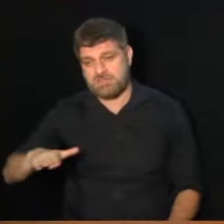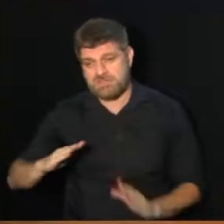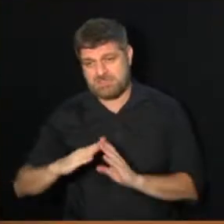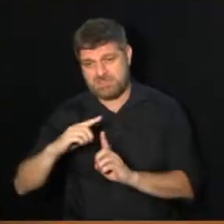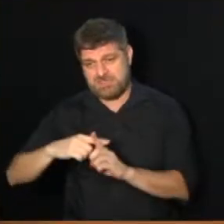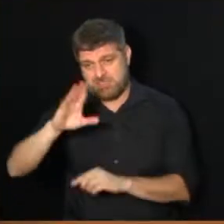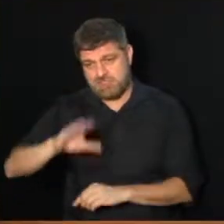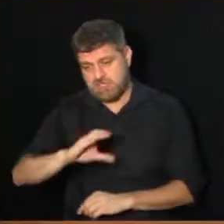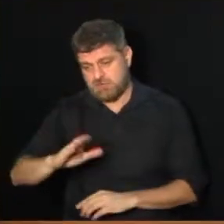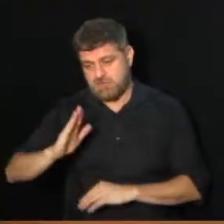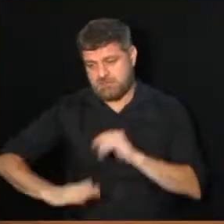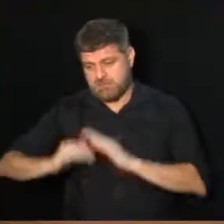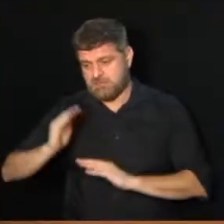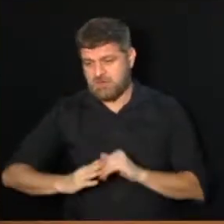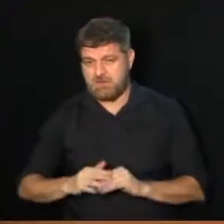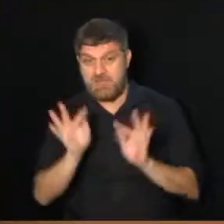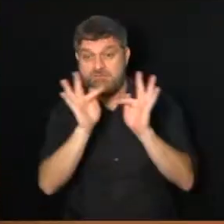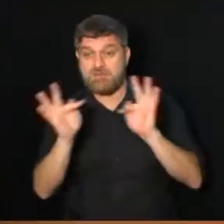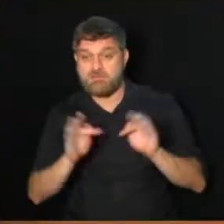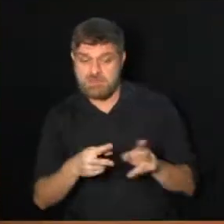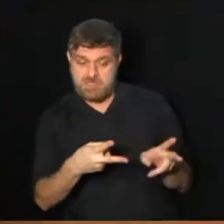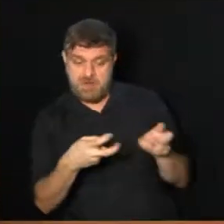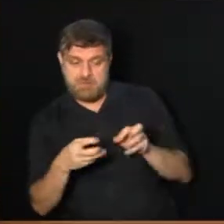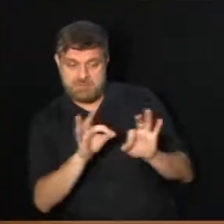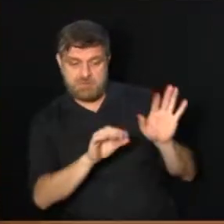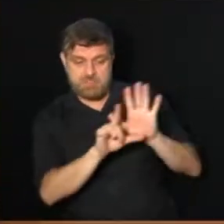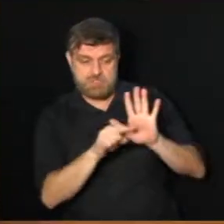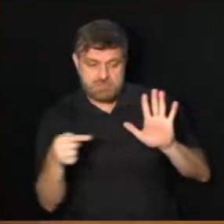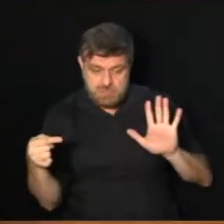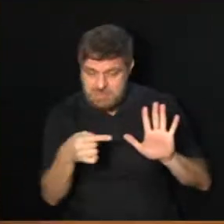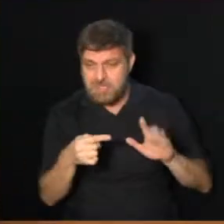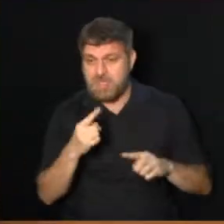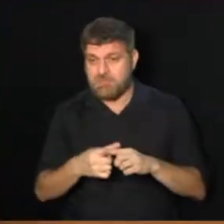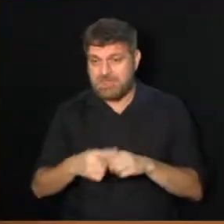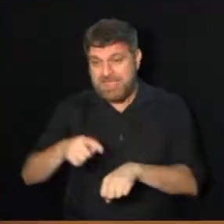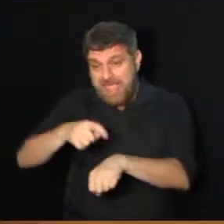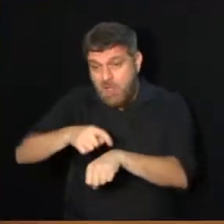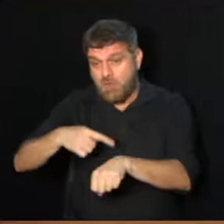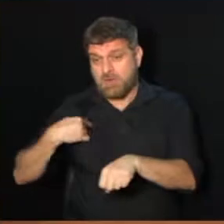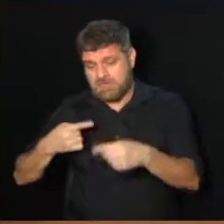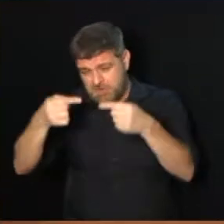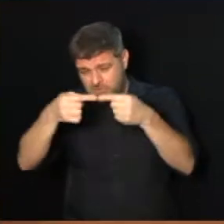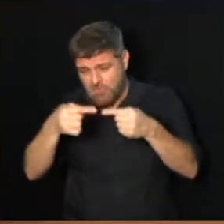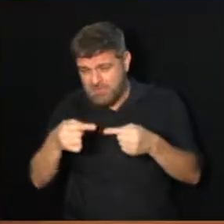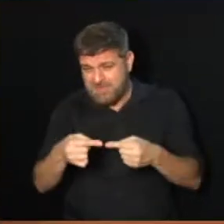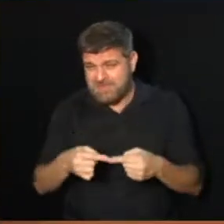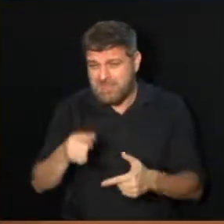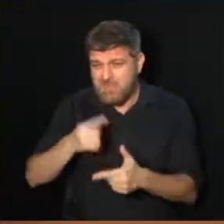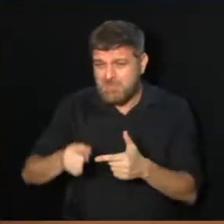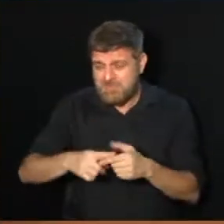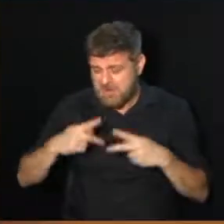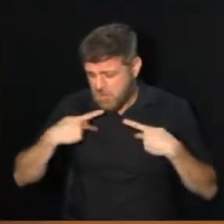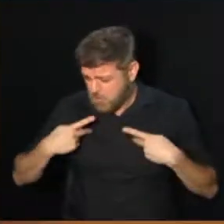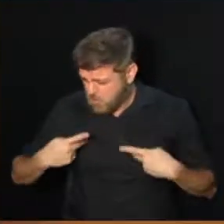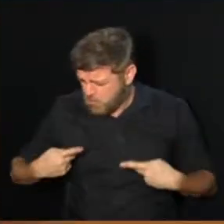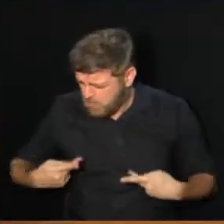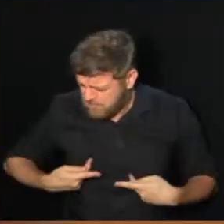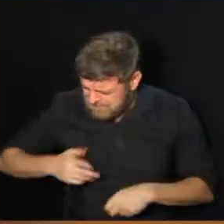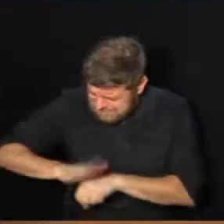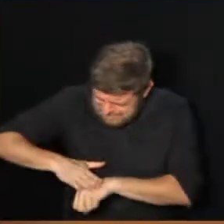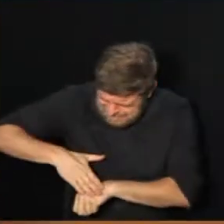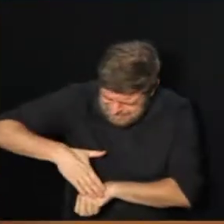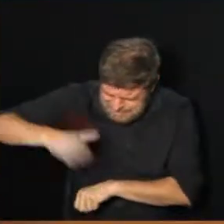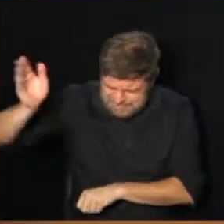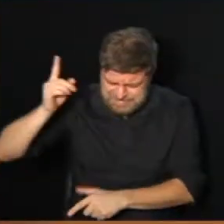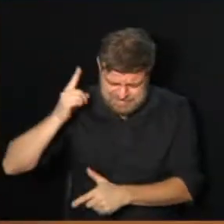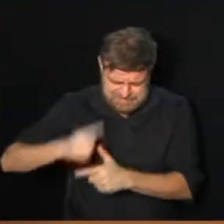uma iniciativa dessa, porque é a hora de se tratar das questões mais humanas que se tem no nosso